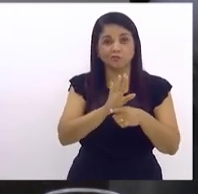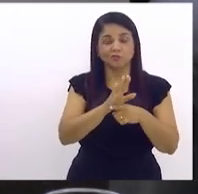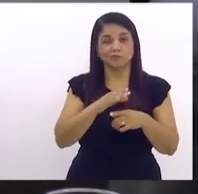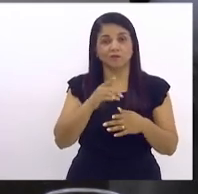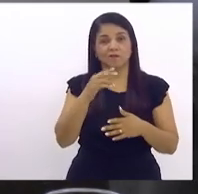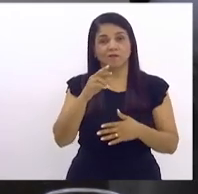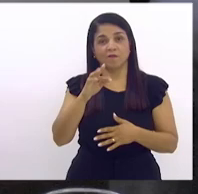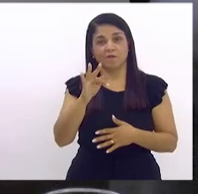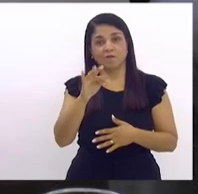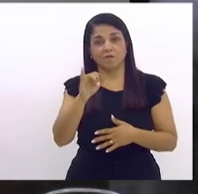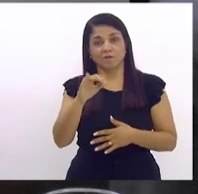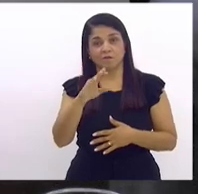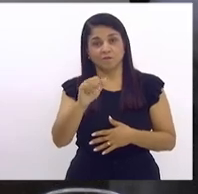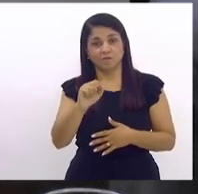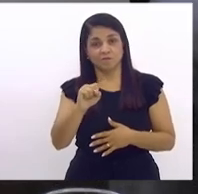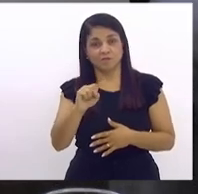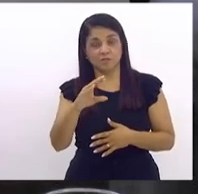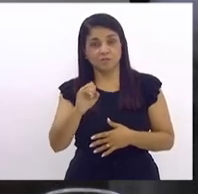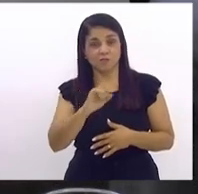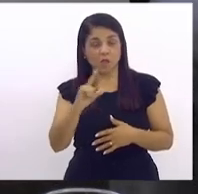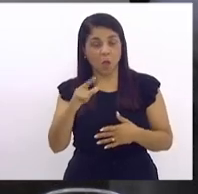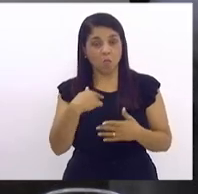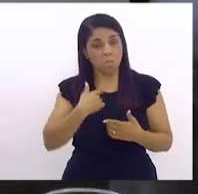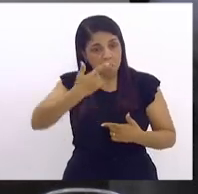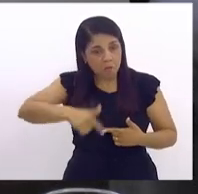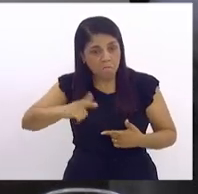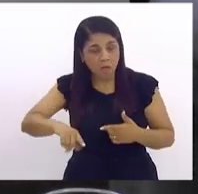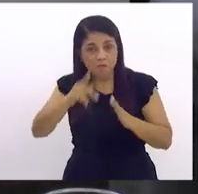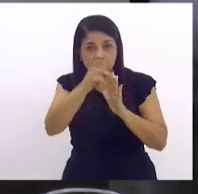vejo é projeto de lei que quer dar incentivo fiscal.